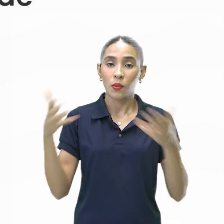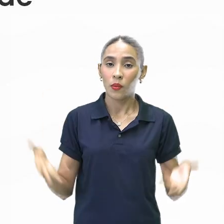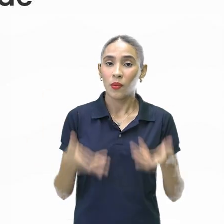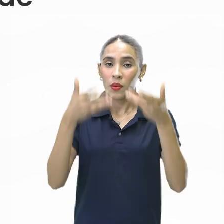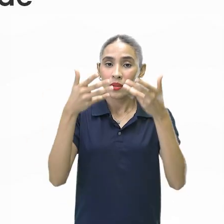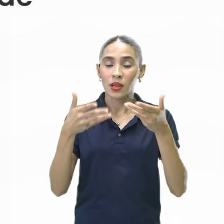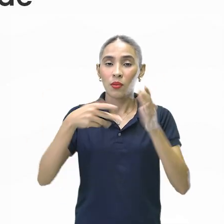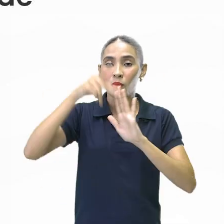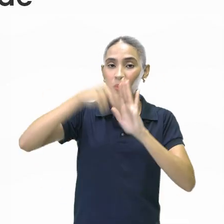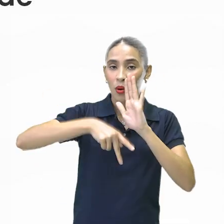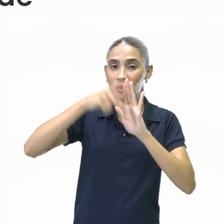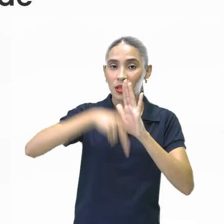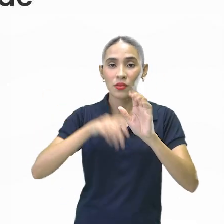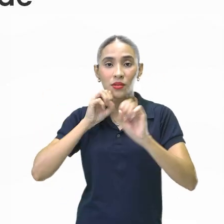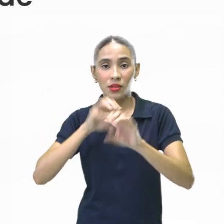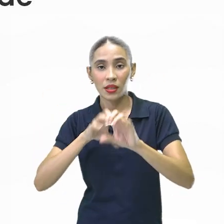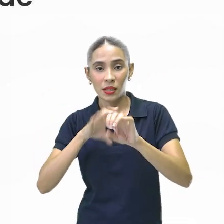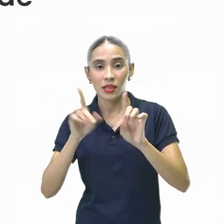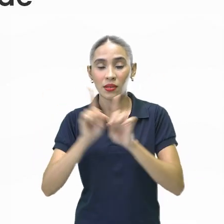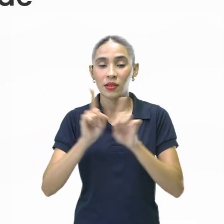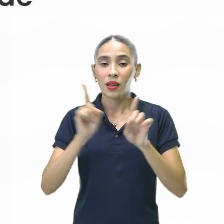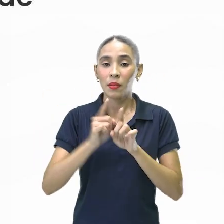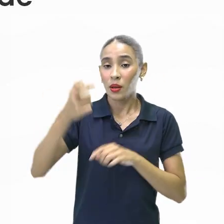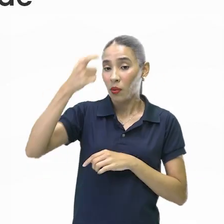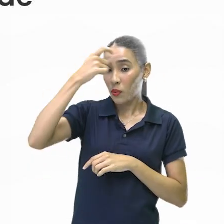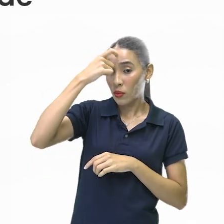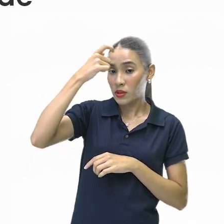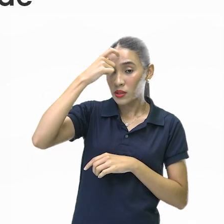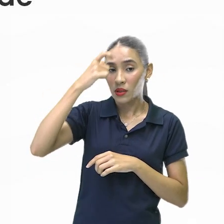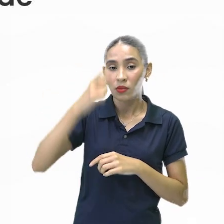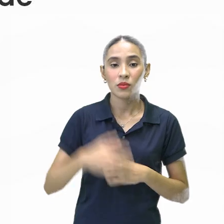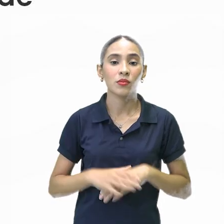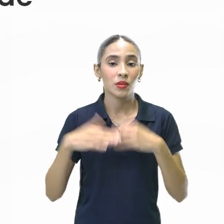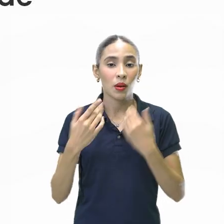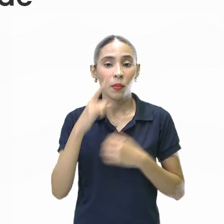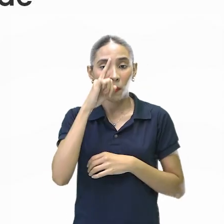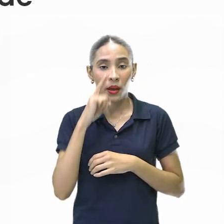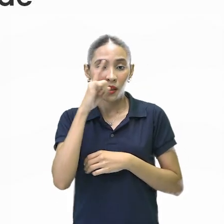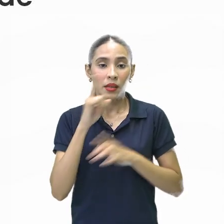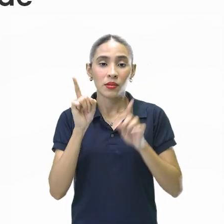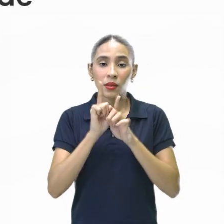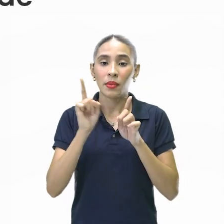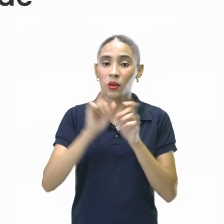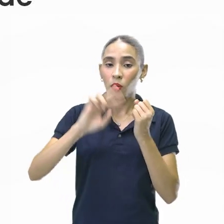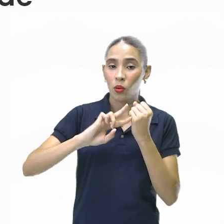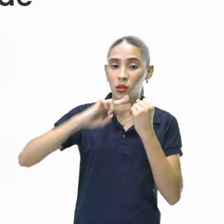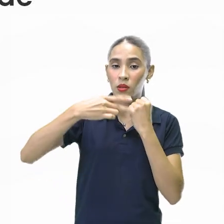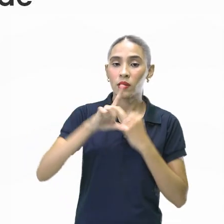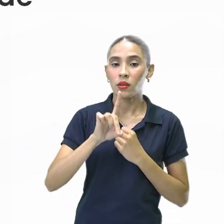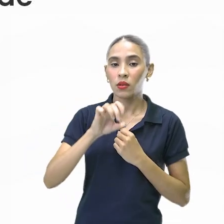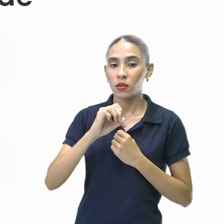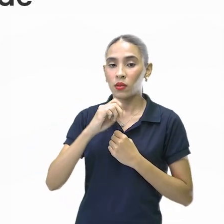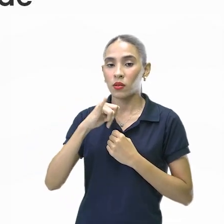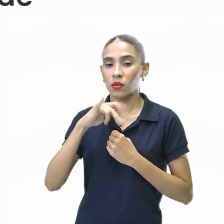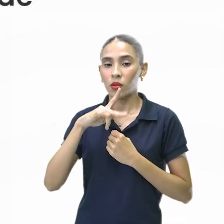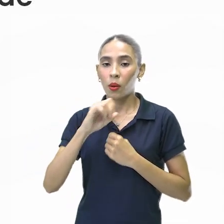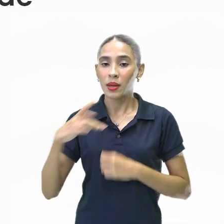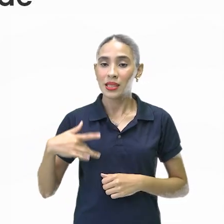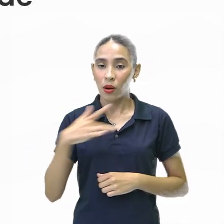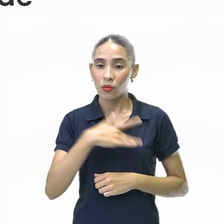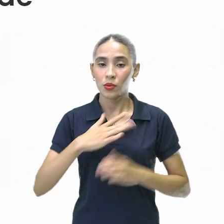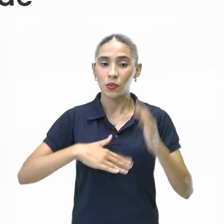programas educacionais e campanhas de conscientização sobre os riscos e consequências do doping para a saúde dos atletas e para